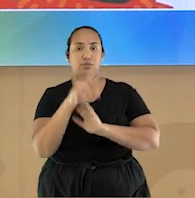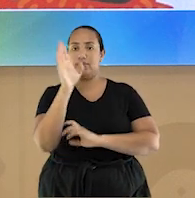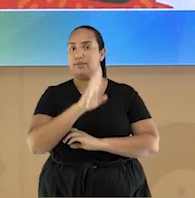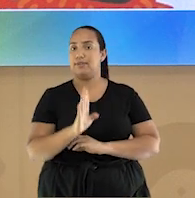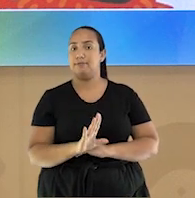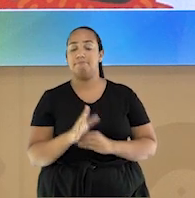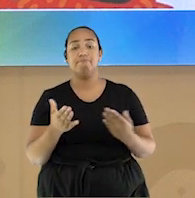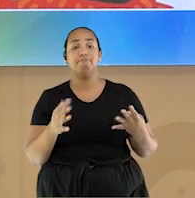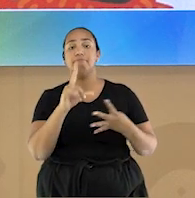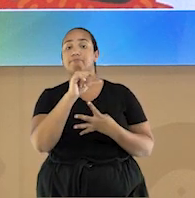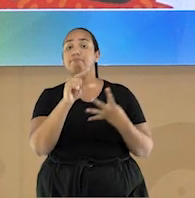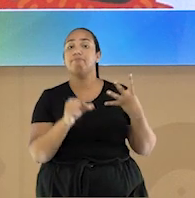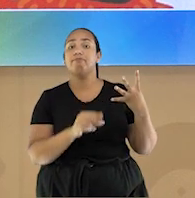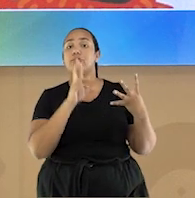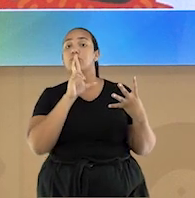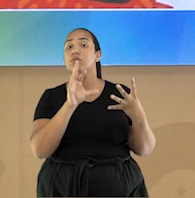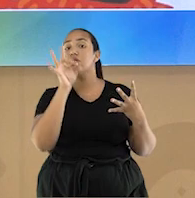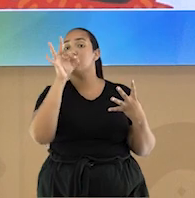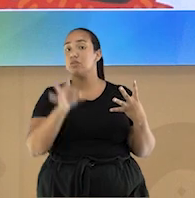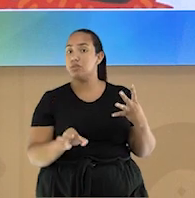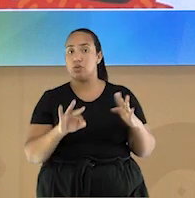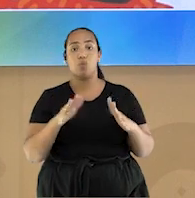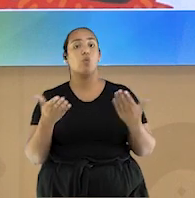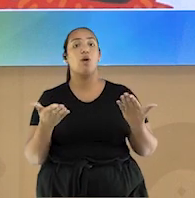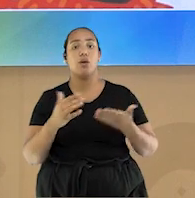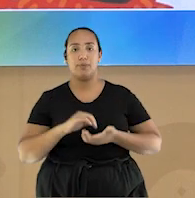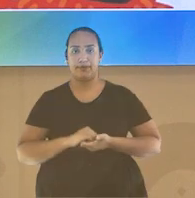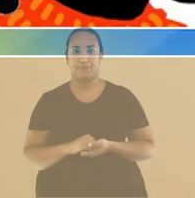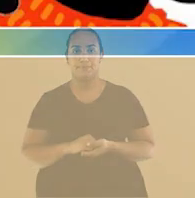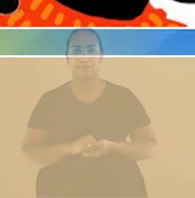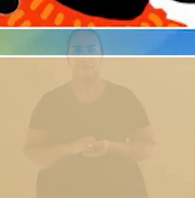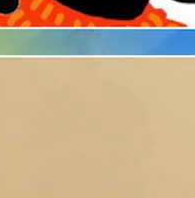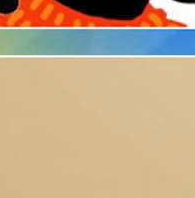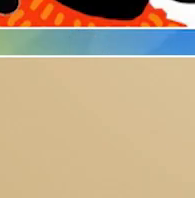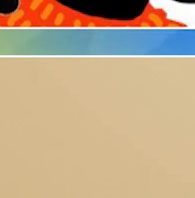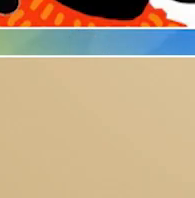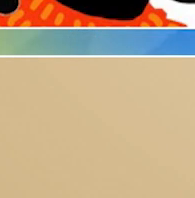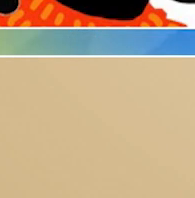aí, qual dessas 4 opções você julga ser a correta?